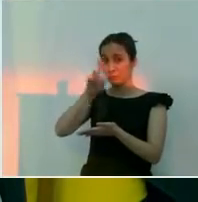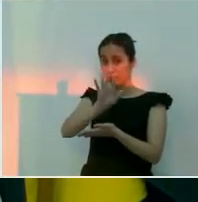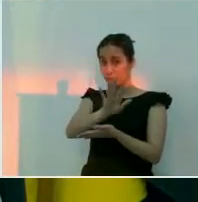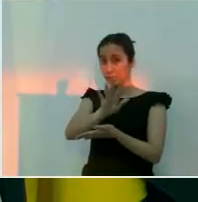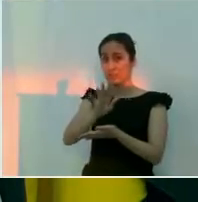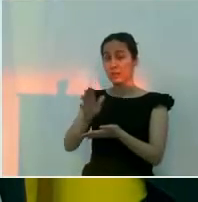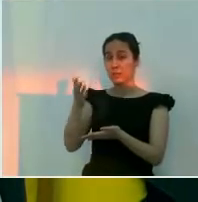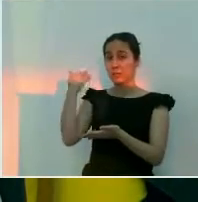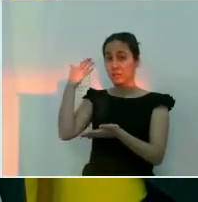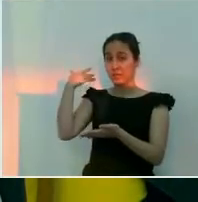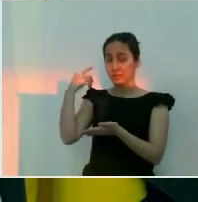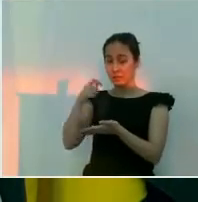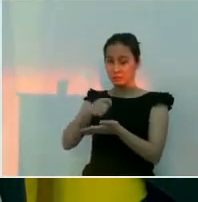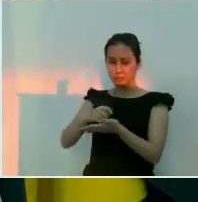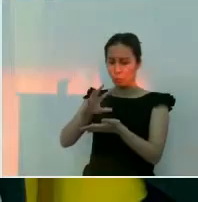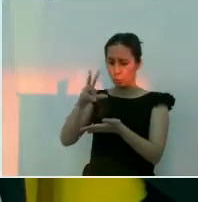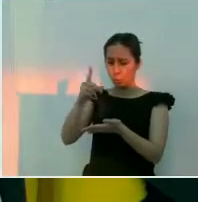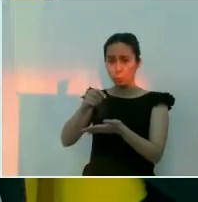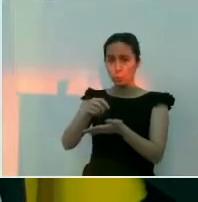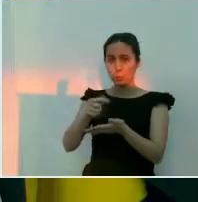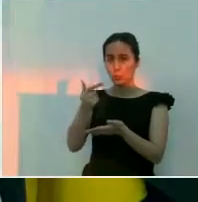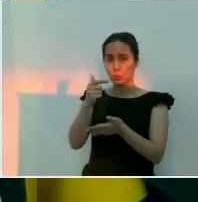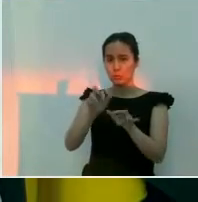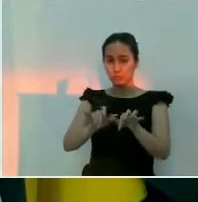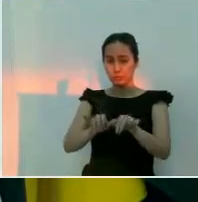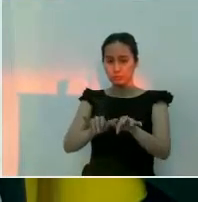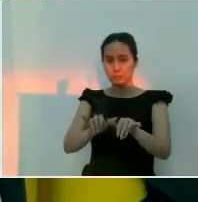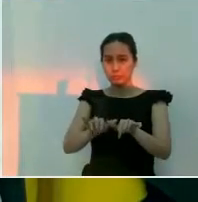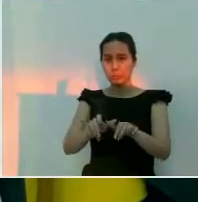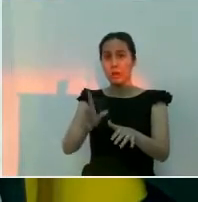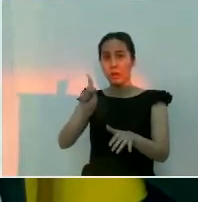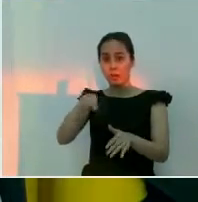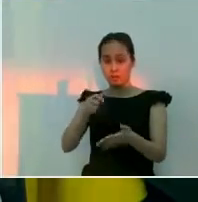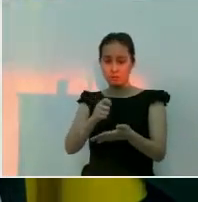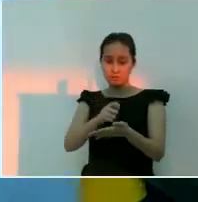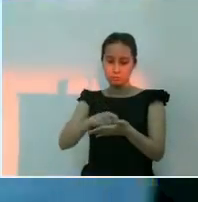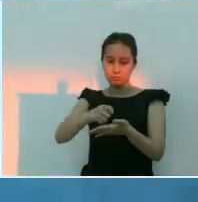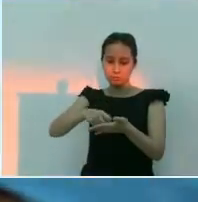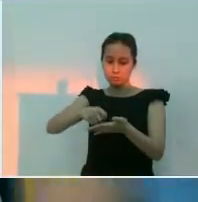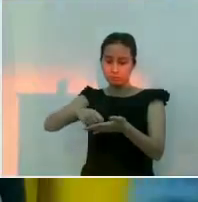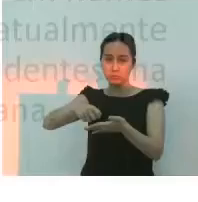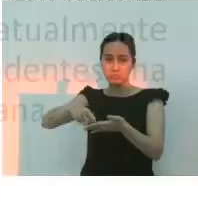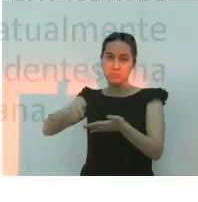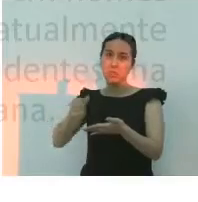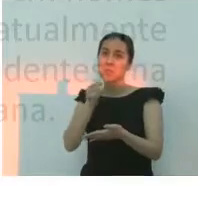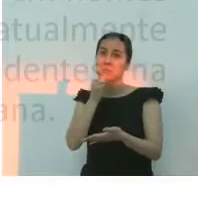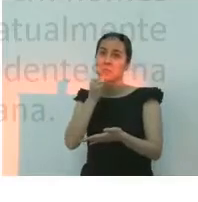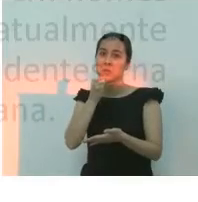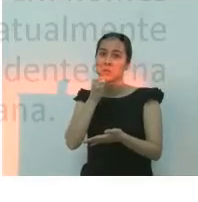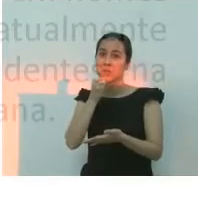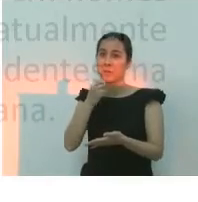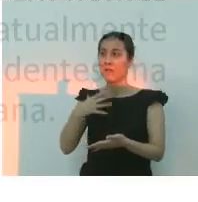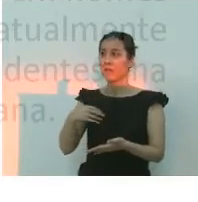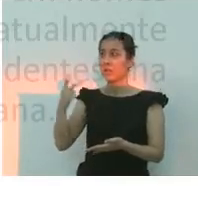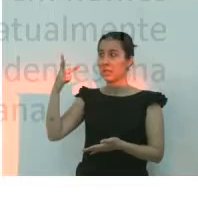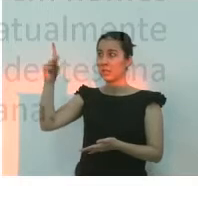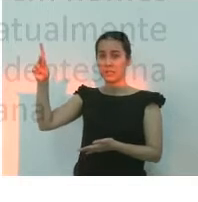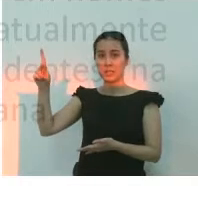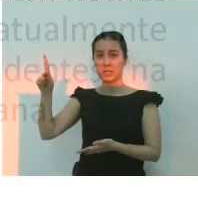à caligrafia o que aconteceu por exemplo a filha mais velha do do 9º chamava josé